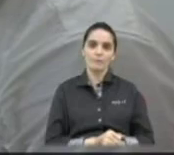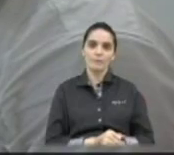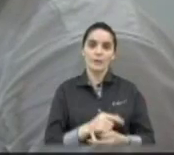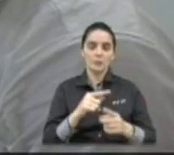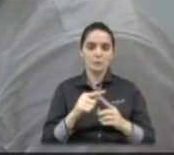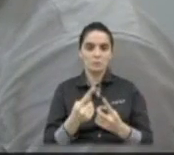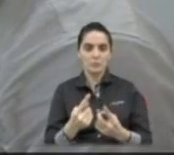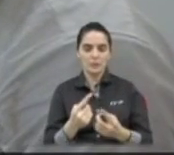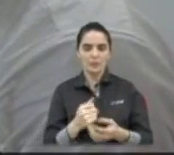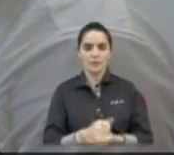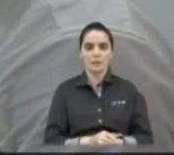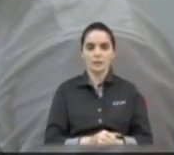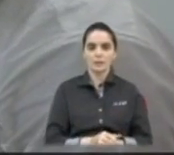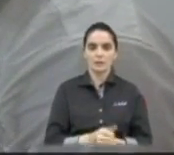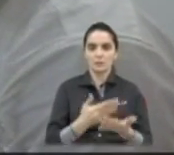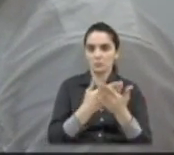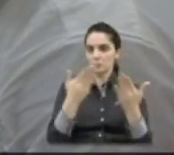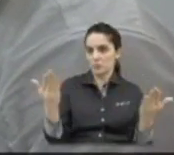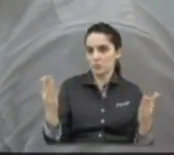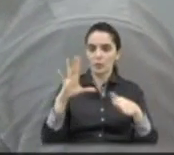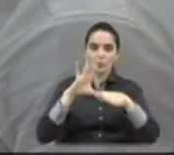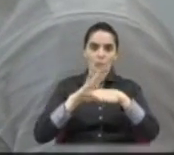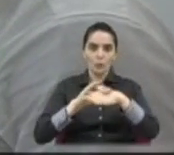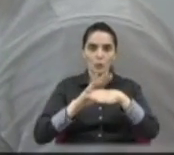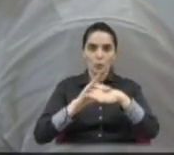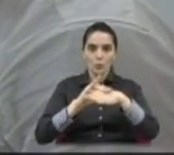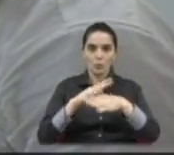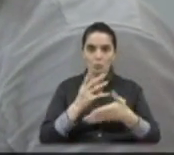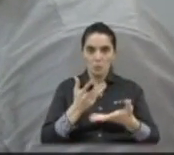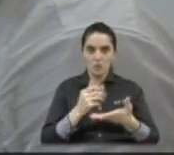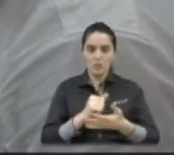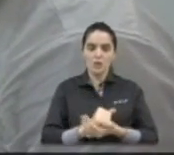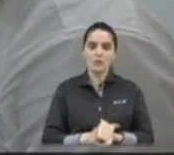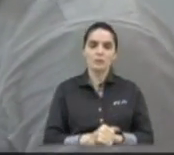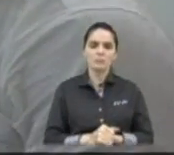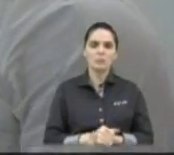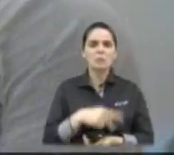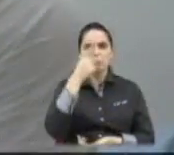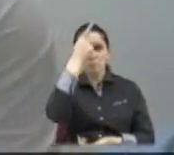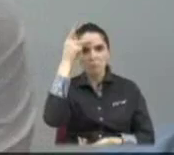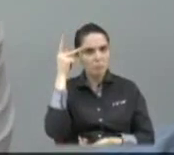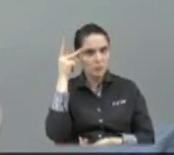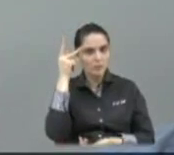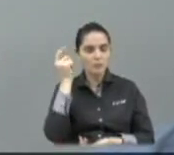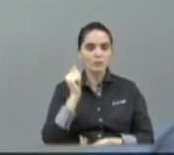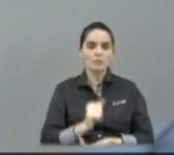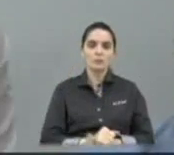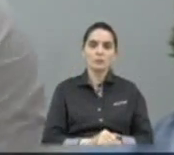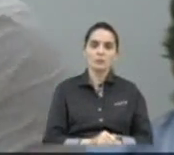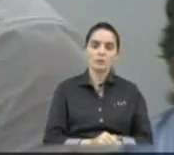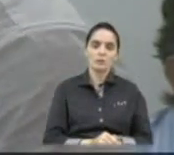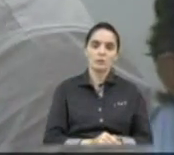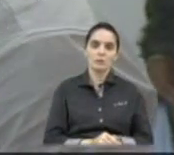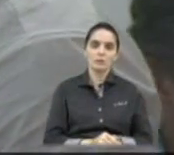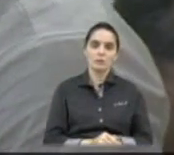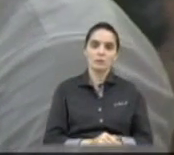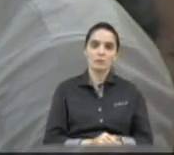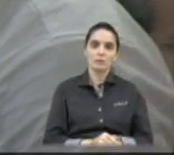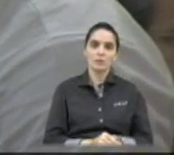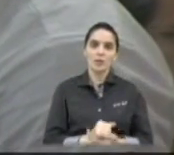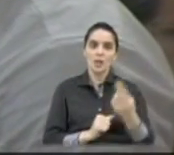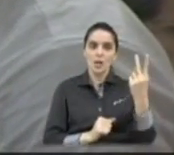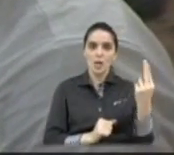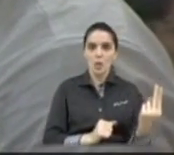palpável para nós, no sentido de que há algumas pessoas, por meio daquilo que o Dr. Júlio disse, de seu